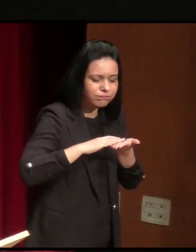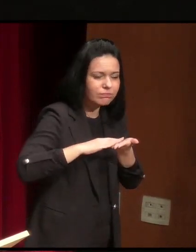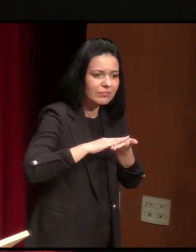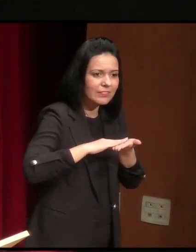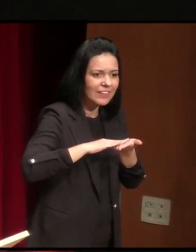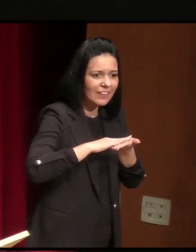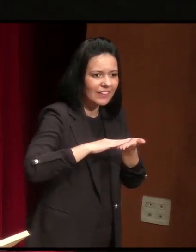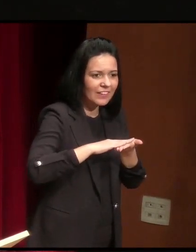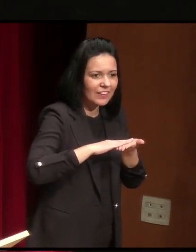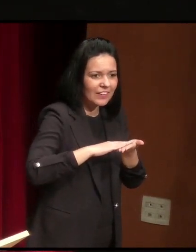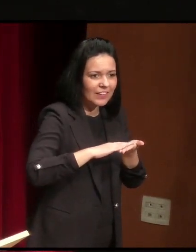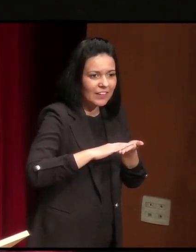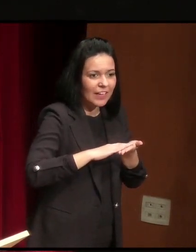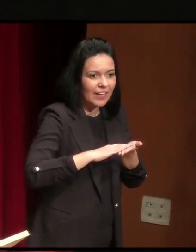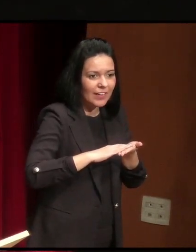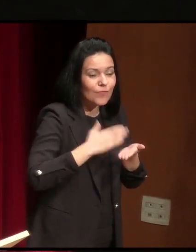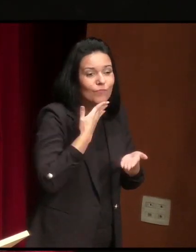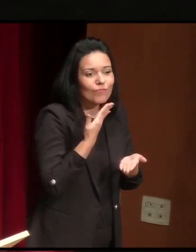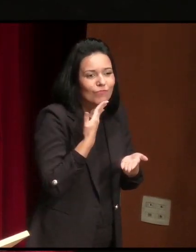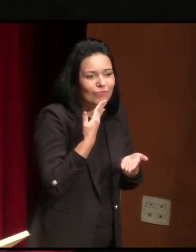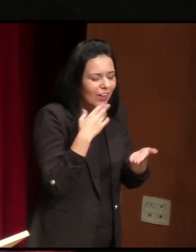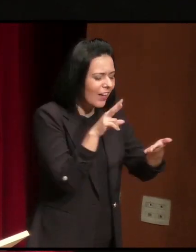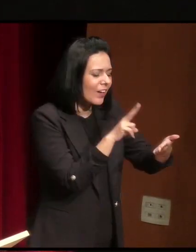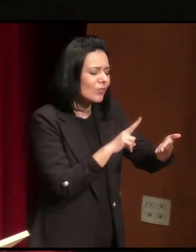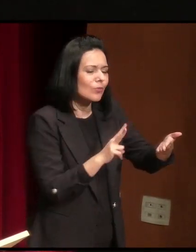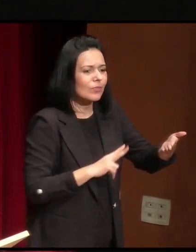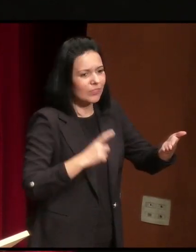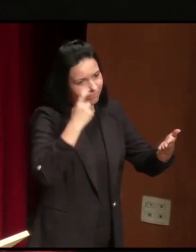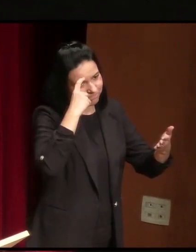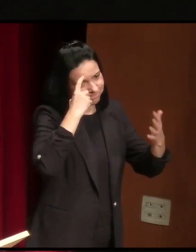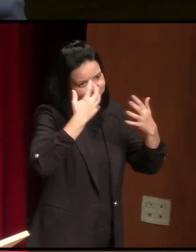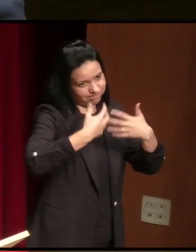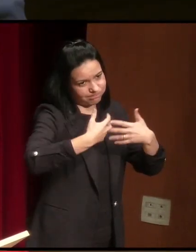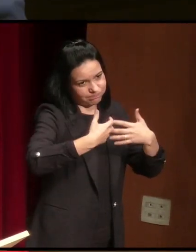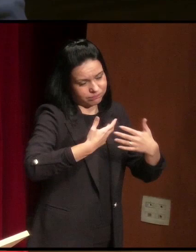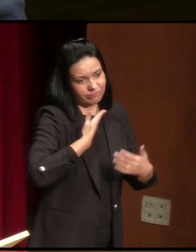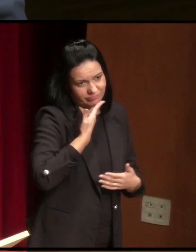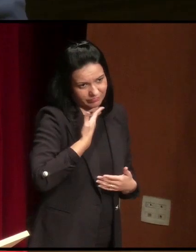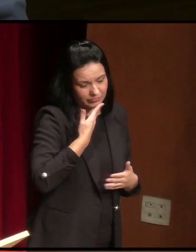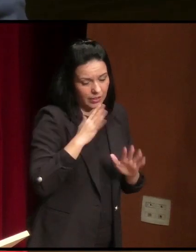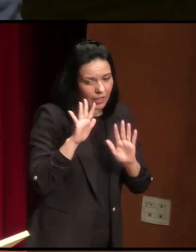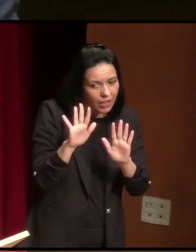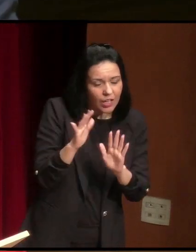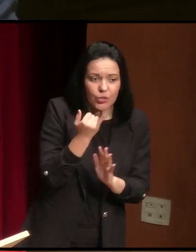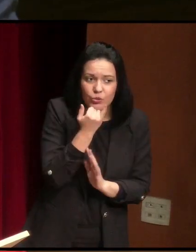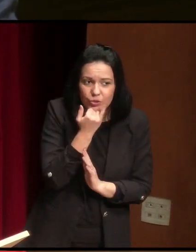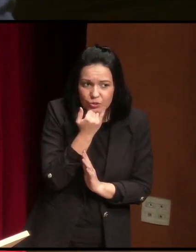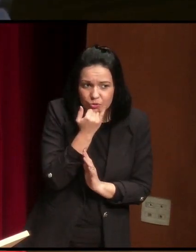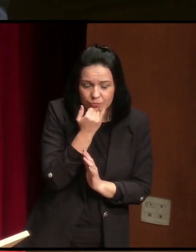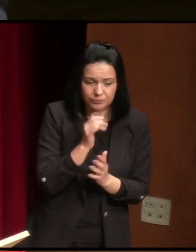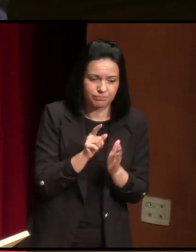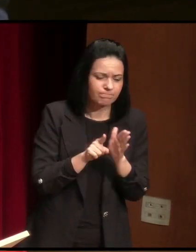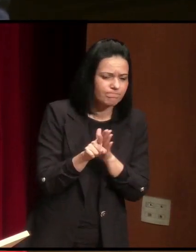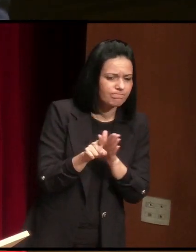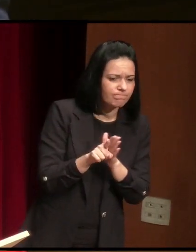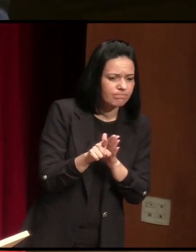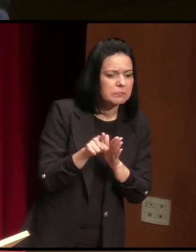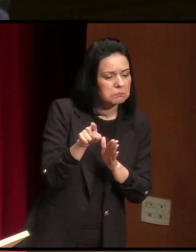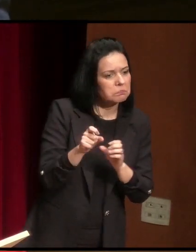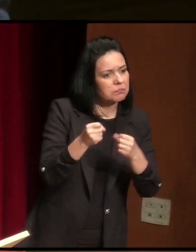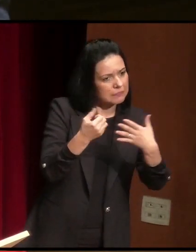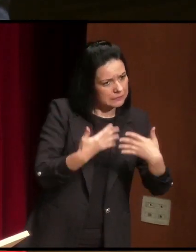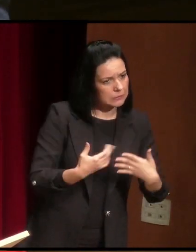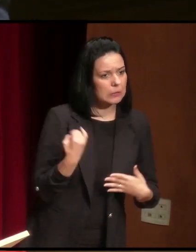próximo de você para fazer uma leitura, para fazer uma reflexão. Nesse sentido, Eni, desculpa, mas só para a gente pegar esse gancho